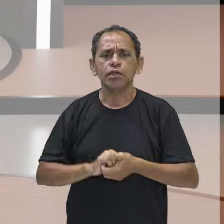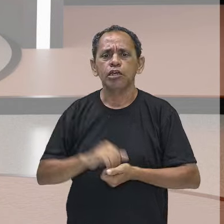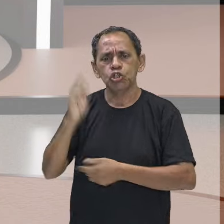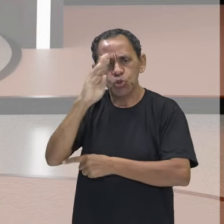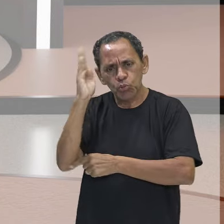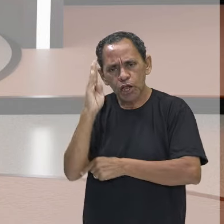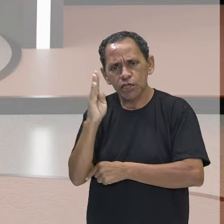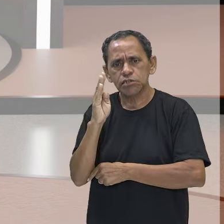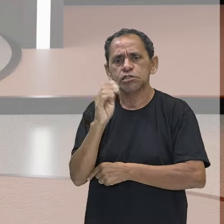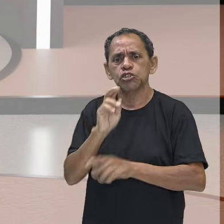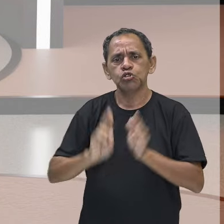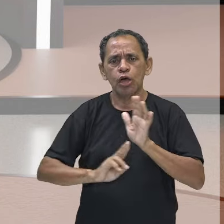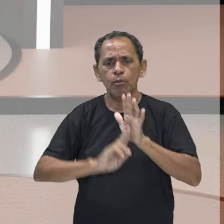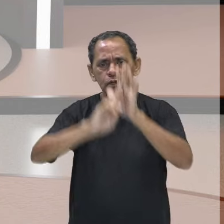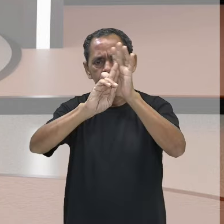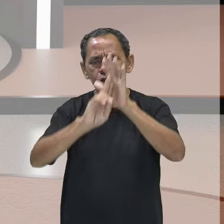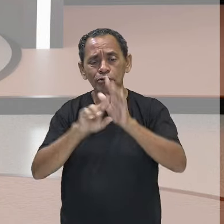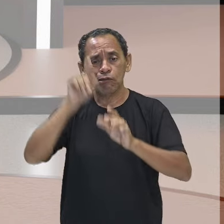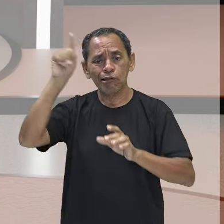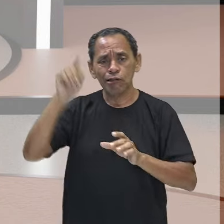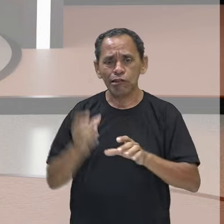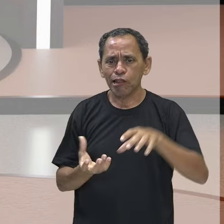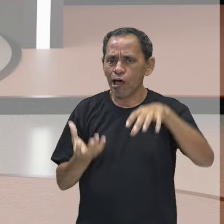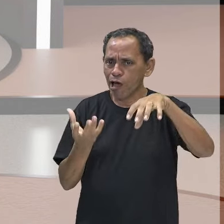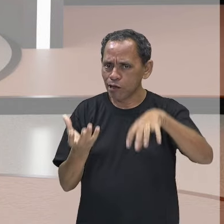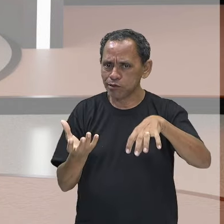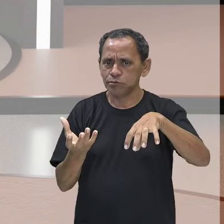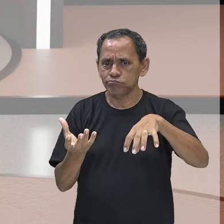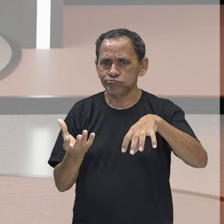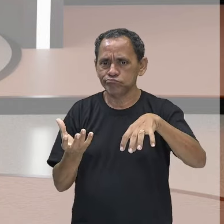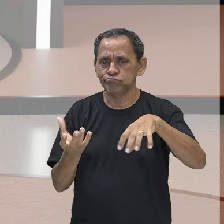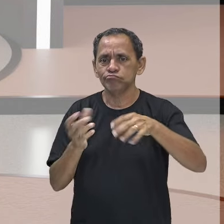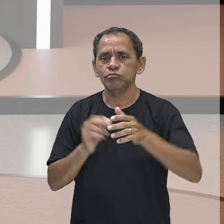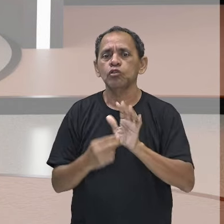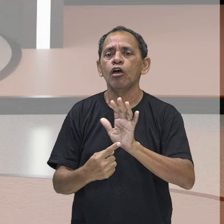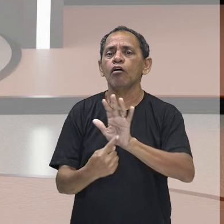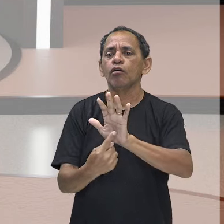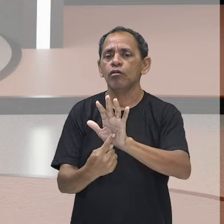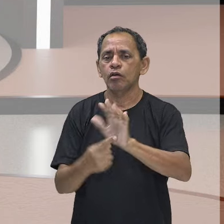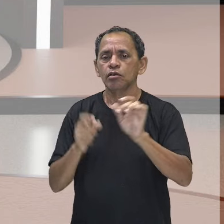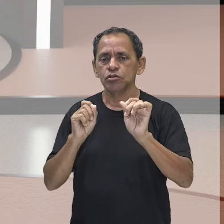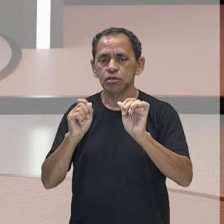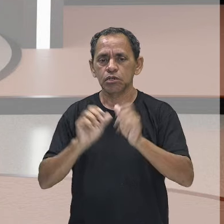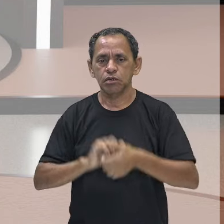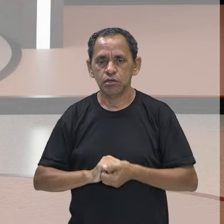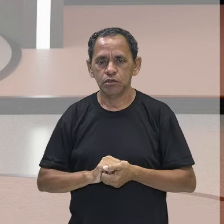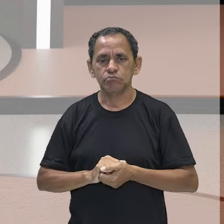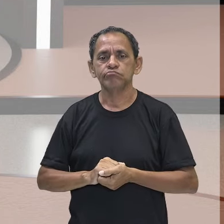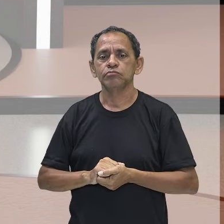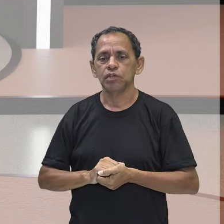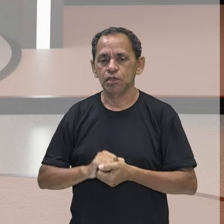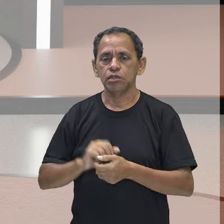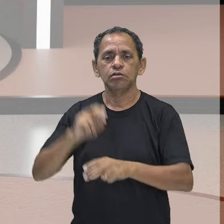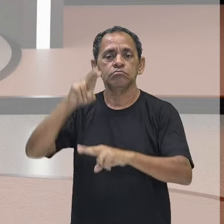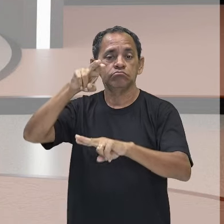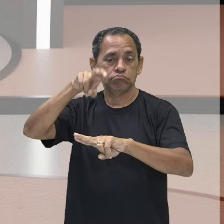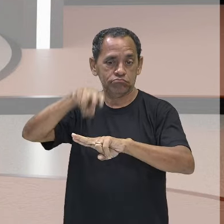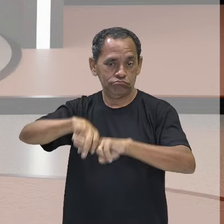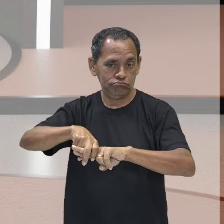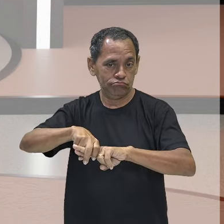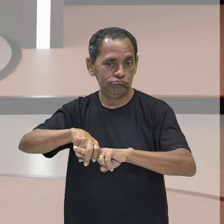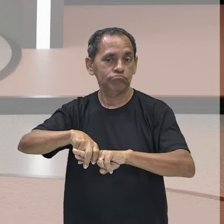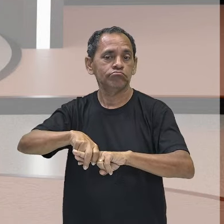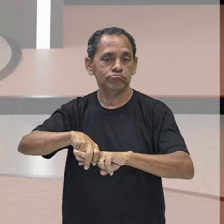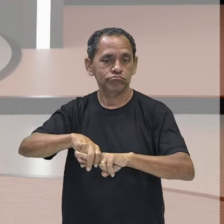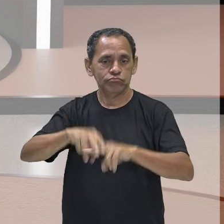representando ali na frente dos tribunais de justiça, essa deusa sentada ali, tá, gente?